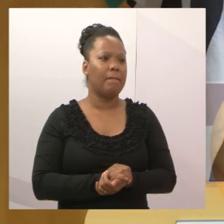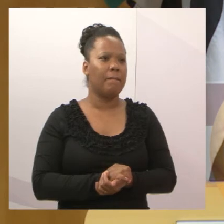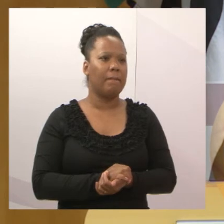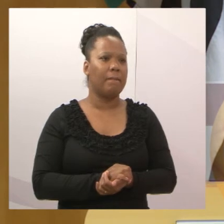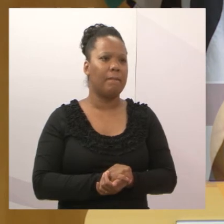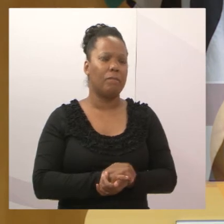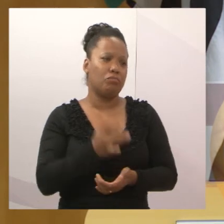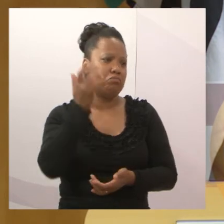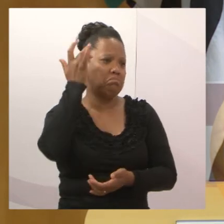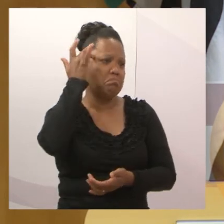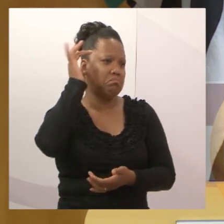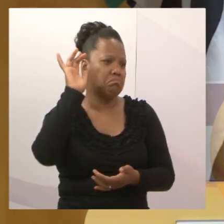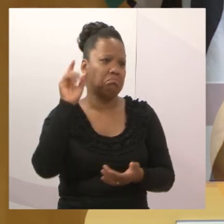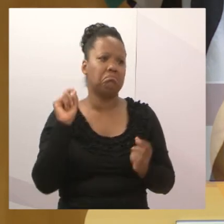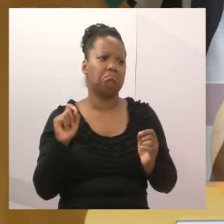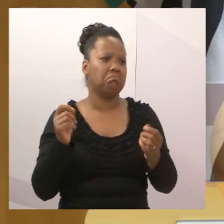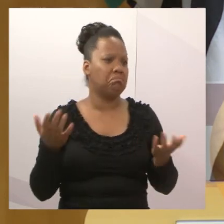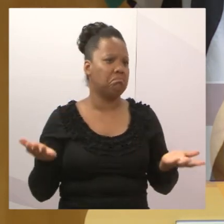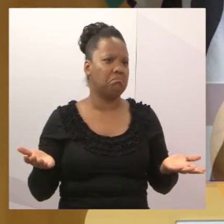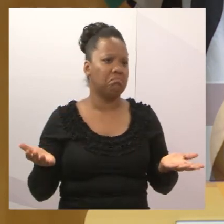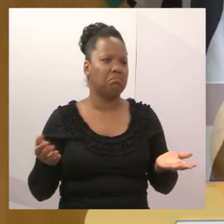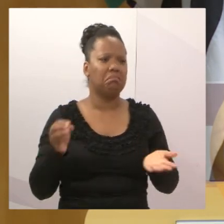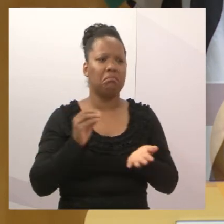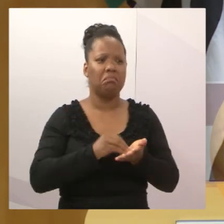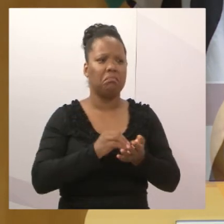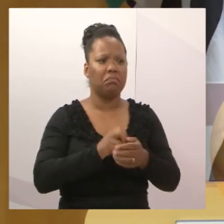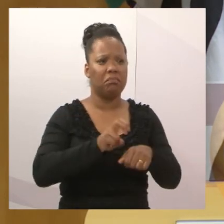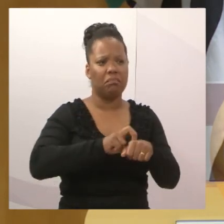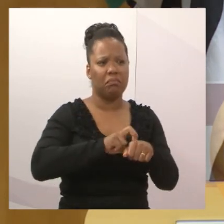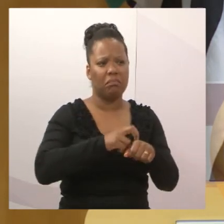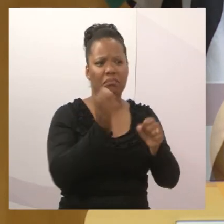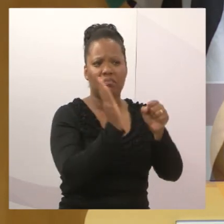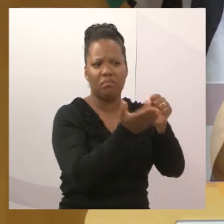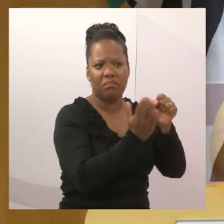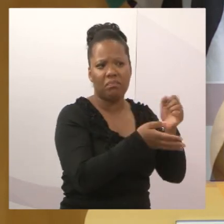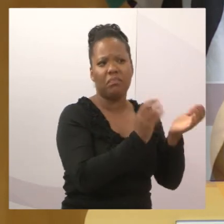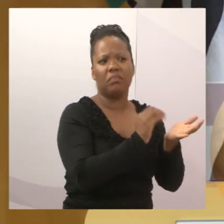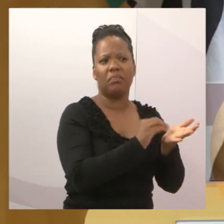Então, eu não sei onde que estão querendo chegar. Falta capina constantemente.